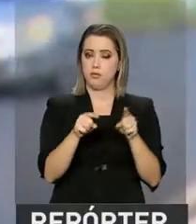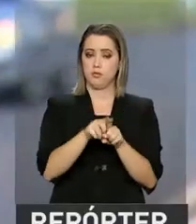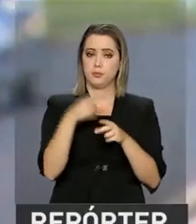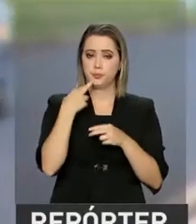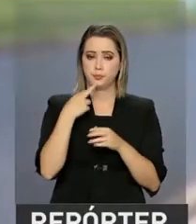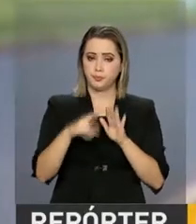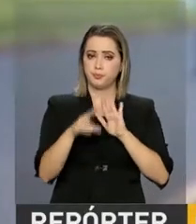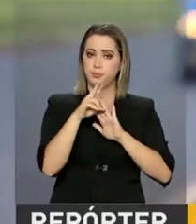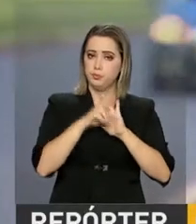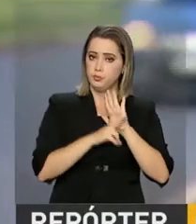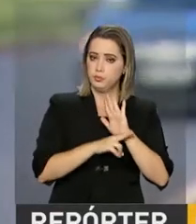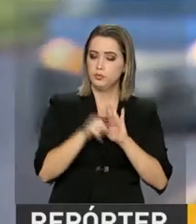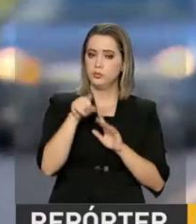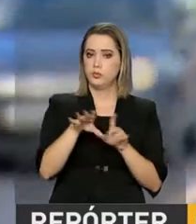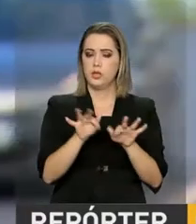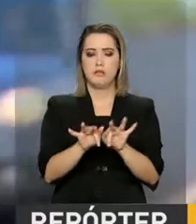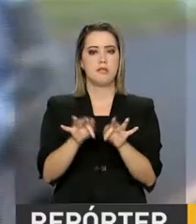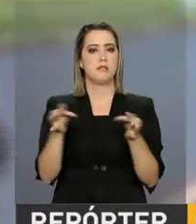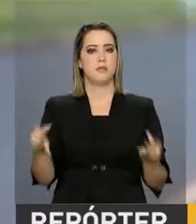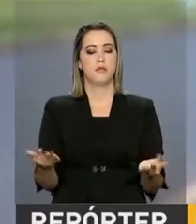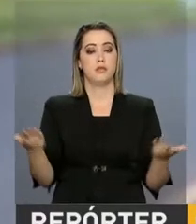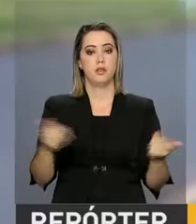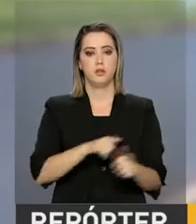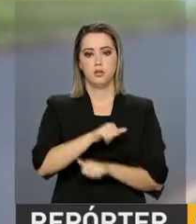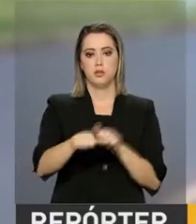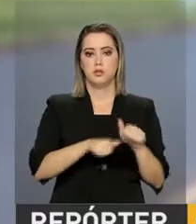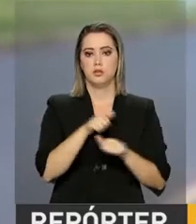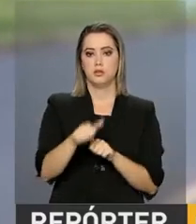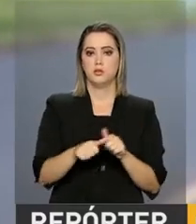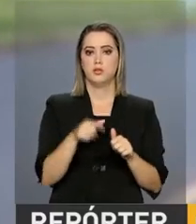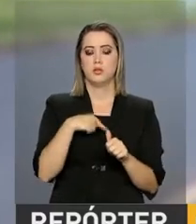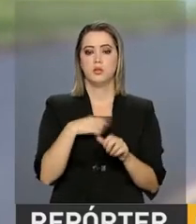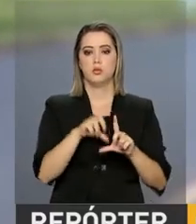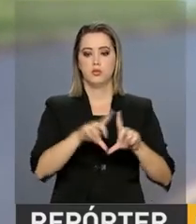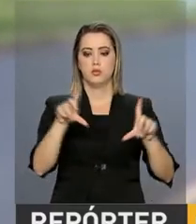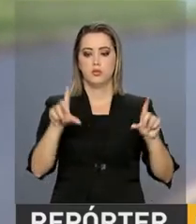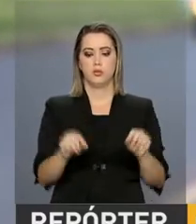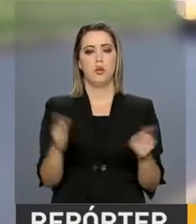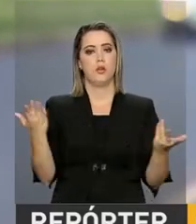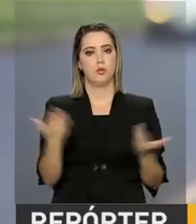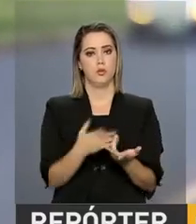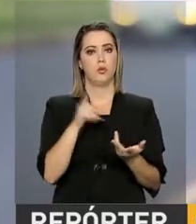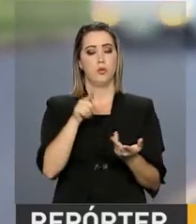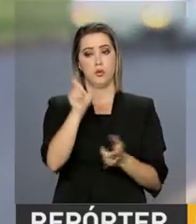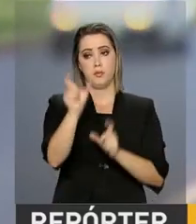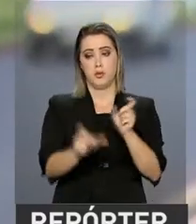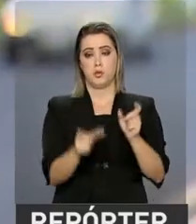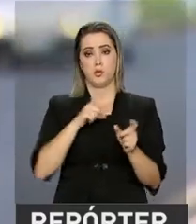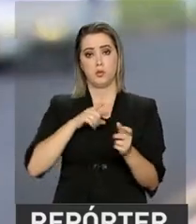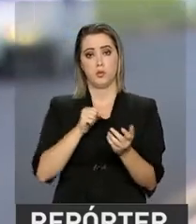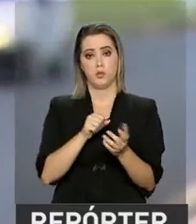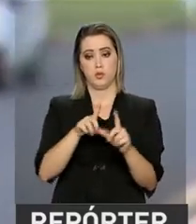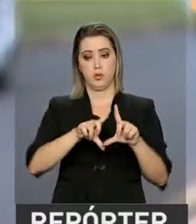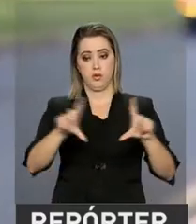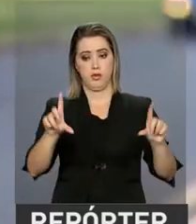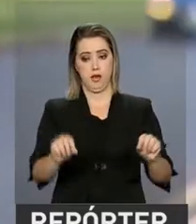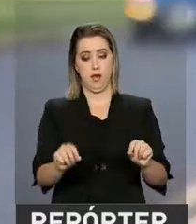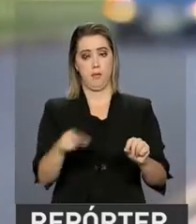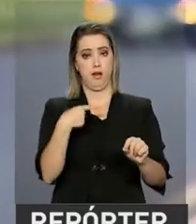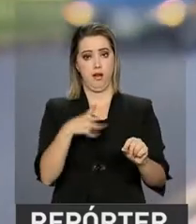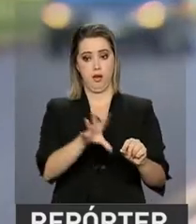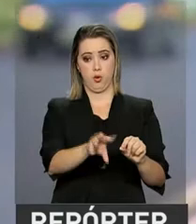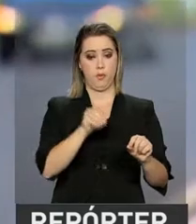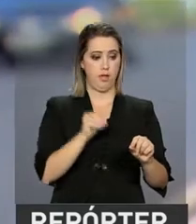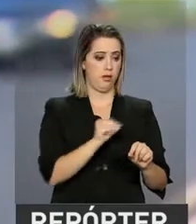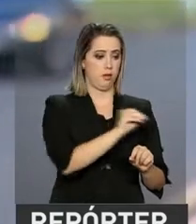vai facilitar e simplificar a troca de placas clonadas a partir de agora o condutor que tiver a placa do seu veículo nada